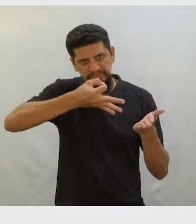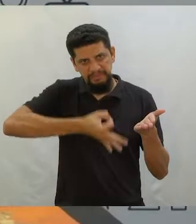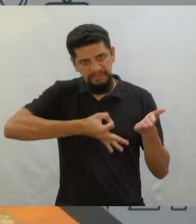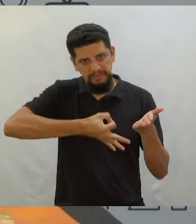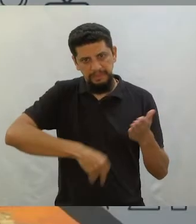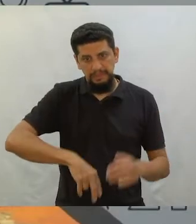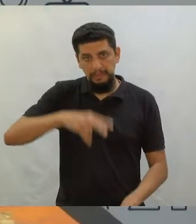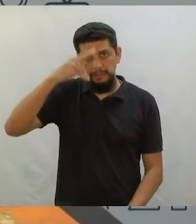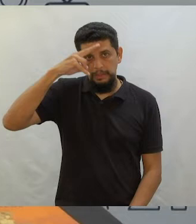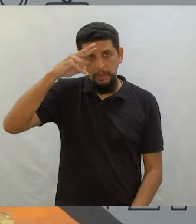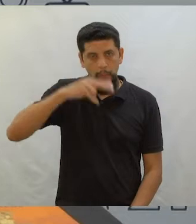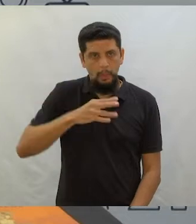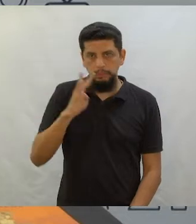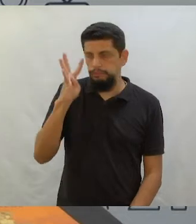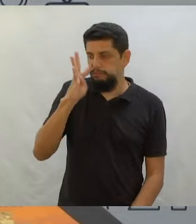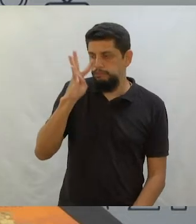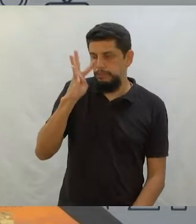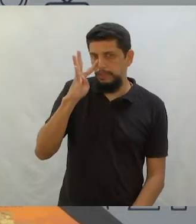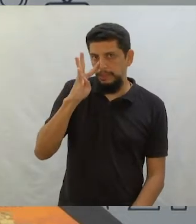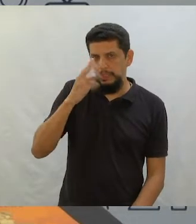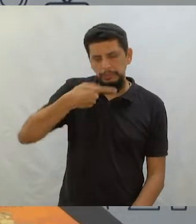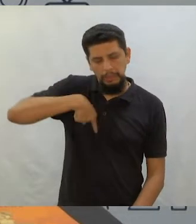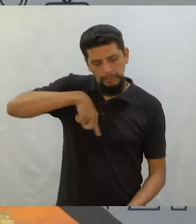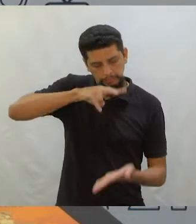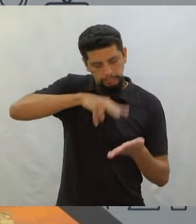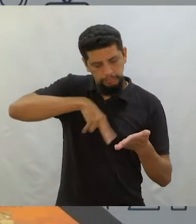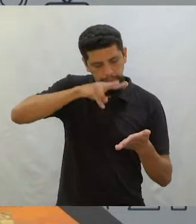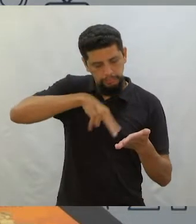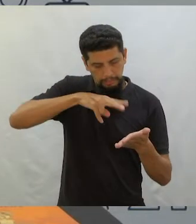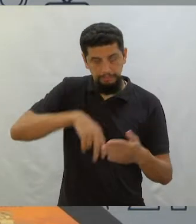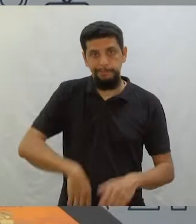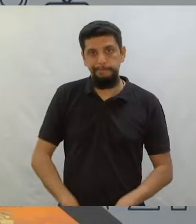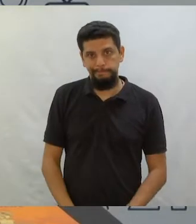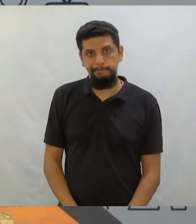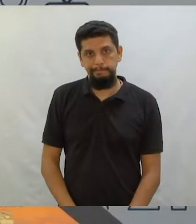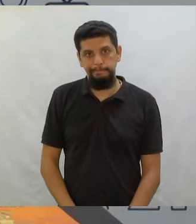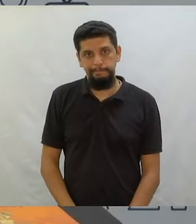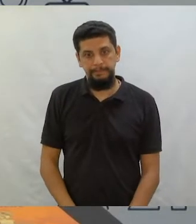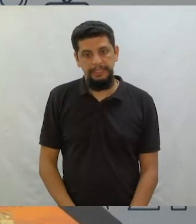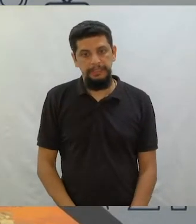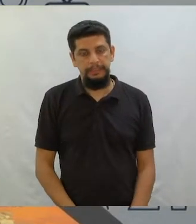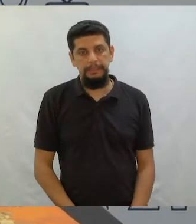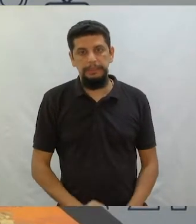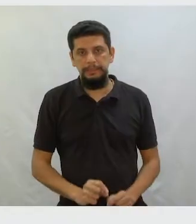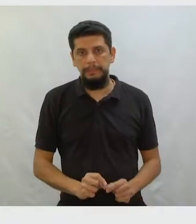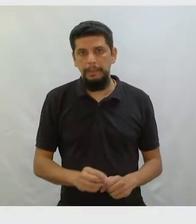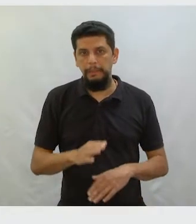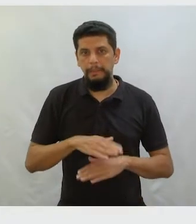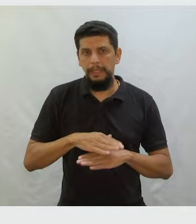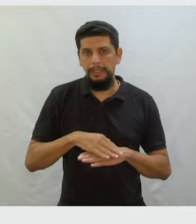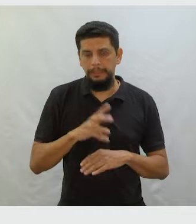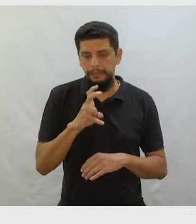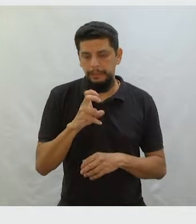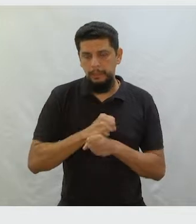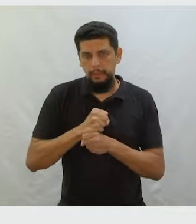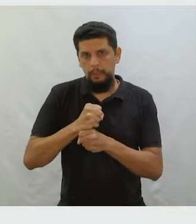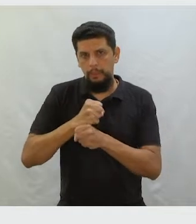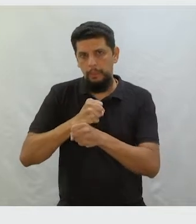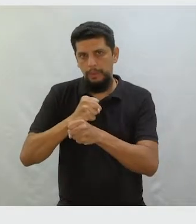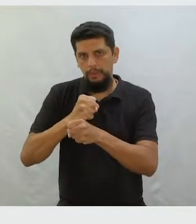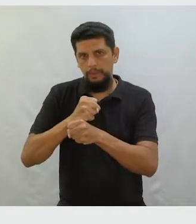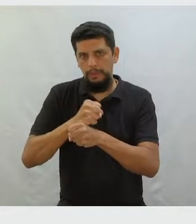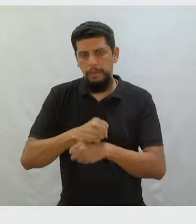histórias interessantes de nós fazermos a leitura em mais de 50 anos Então olha